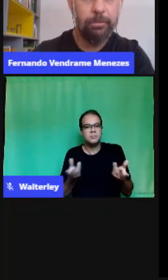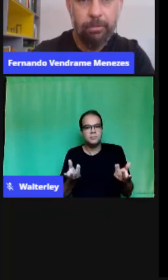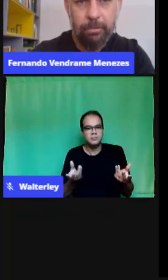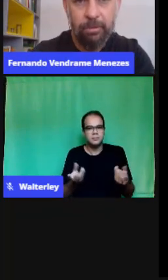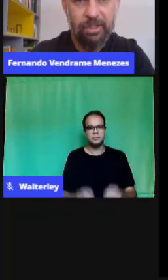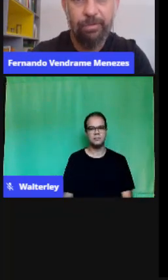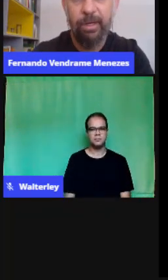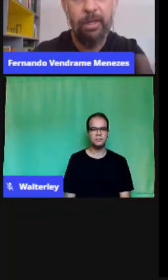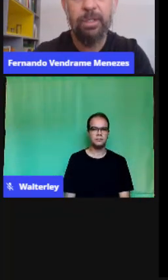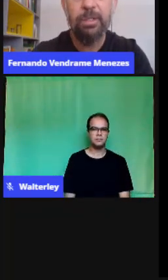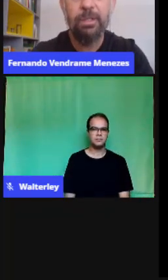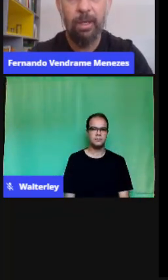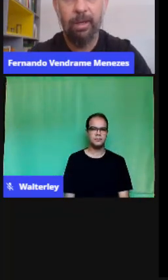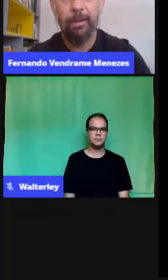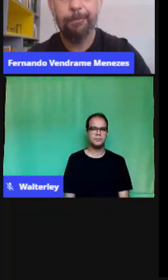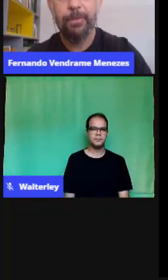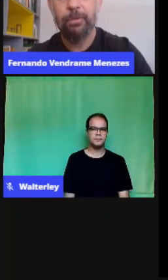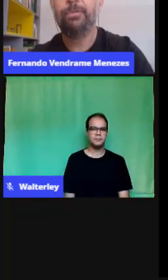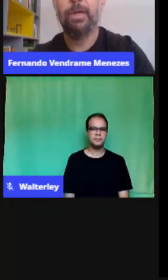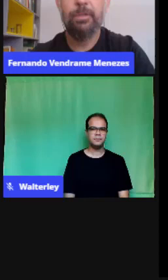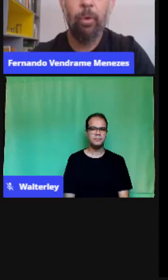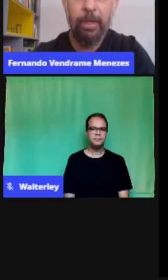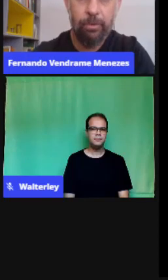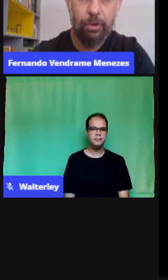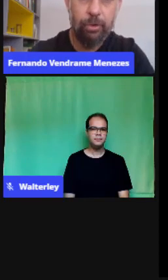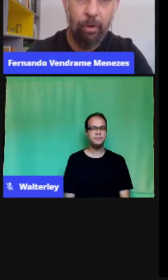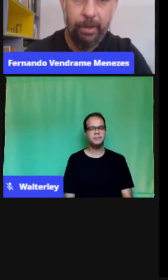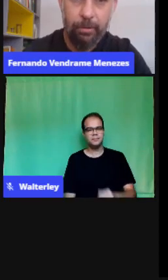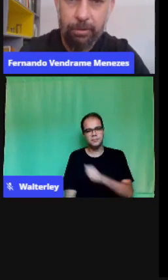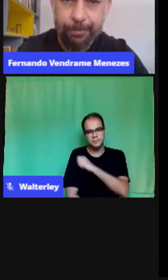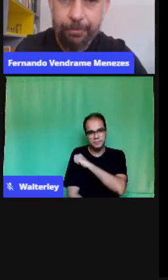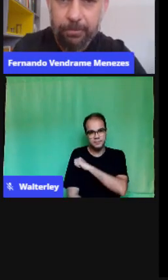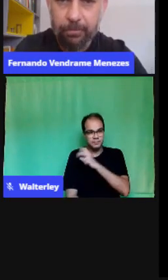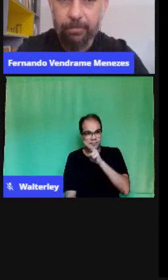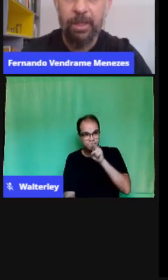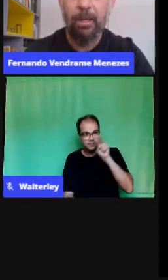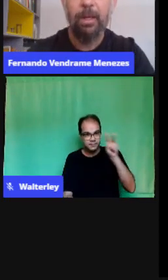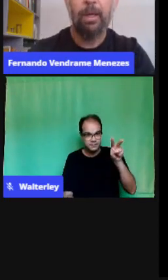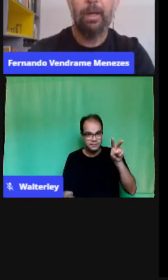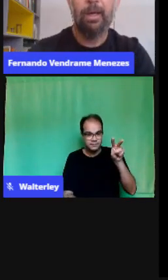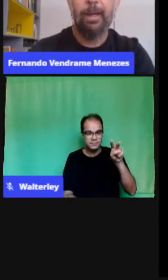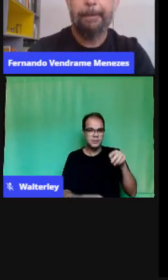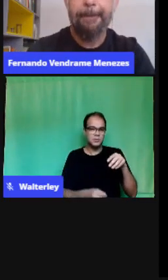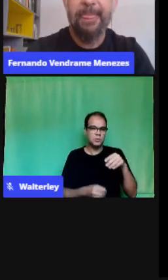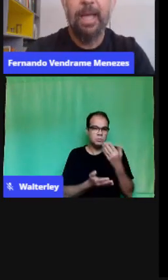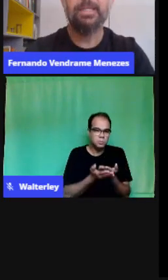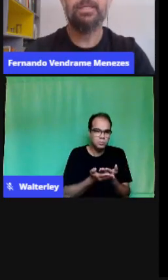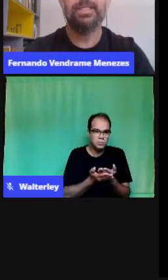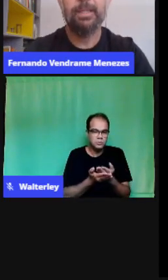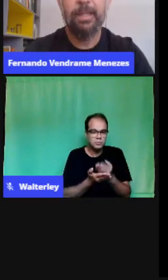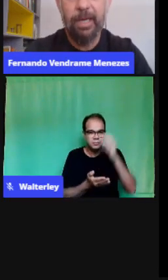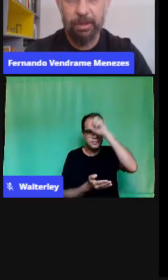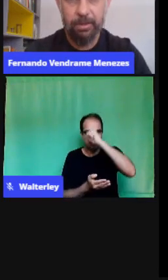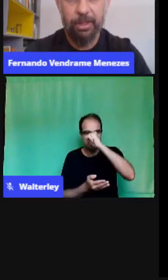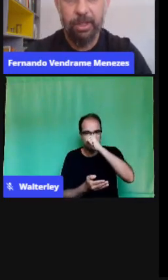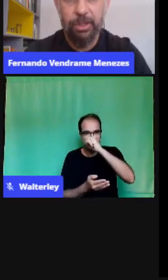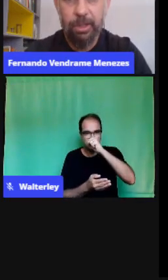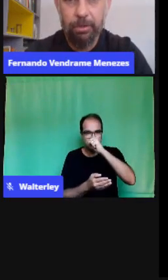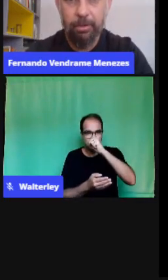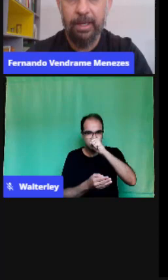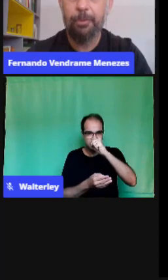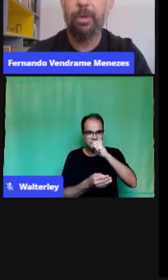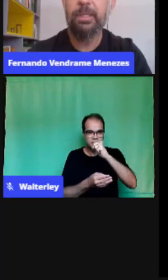interpretação dos diferentes documentos históricos. E essas estratégias,